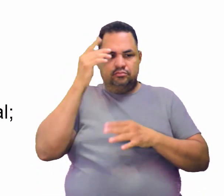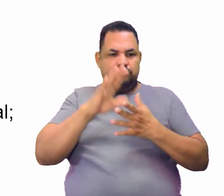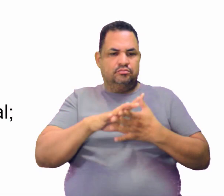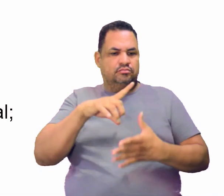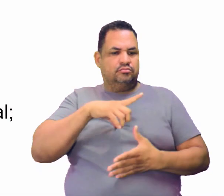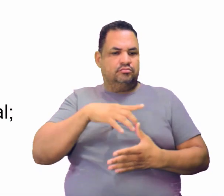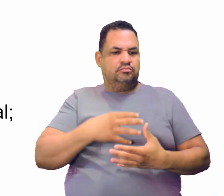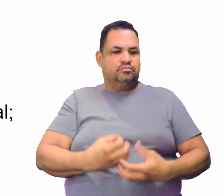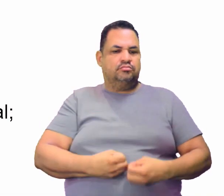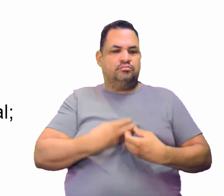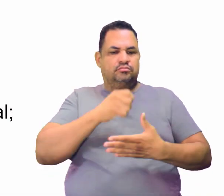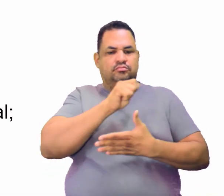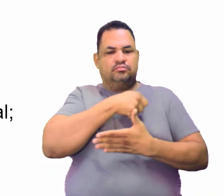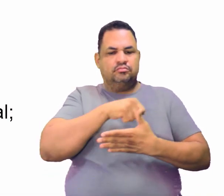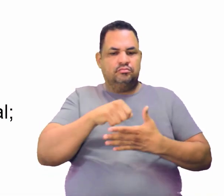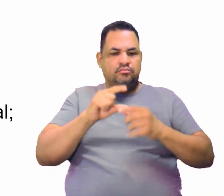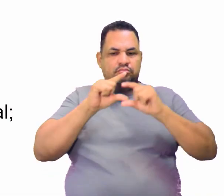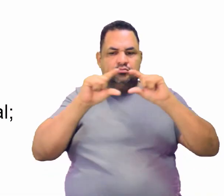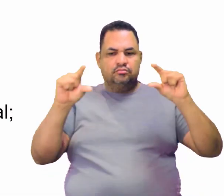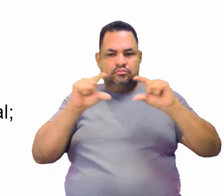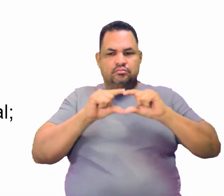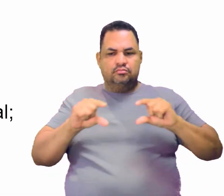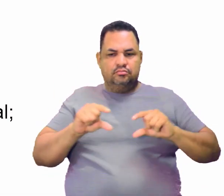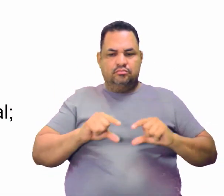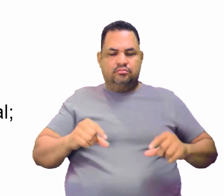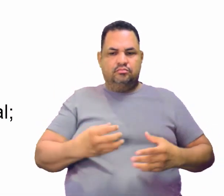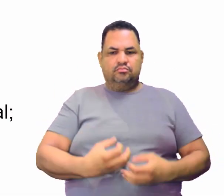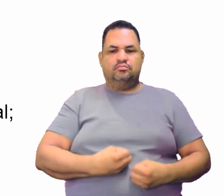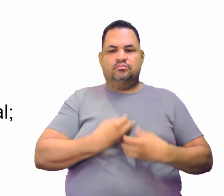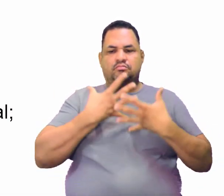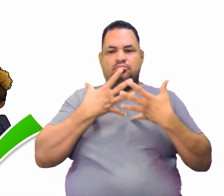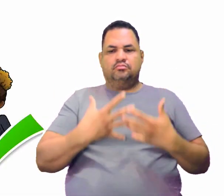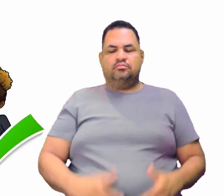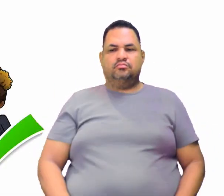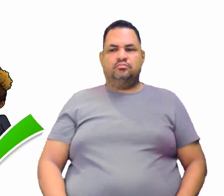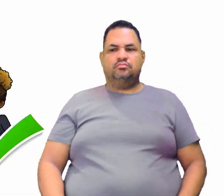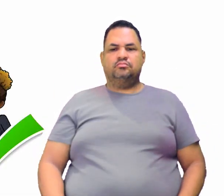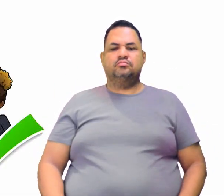possui poesia escrita em verso, ou seja, poemas.